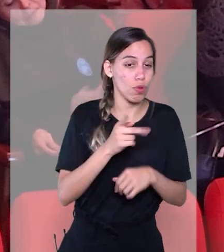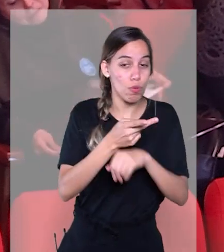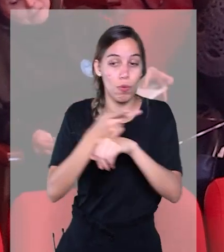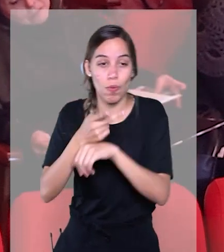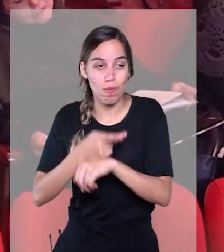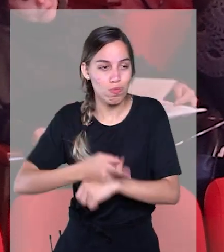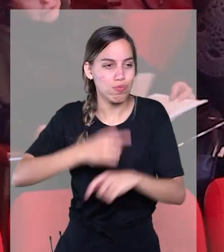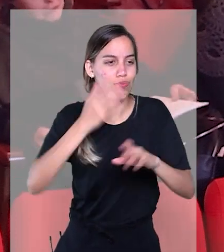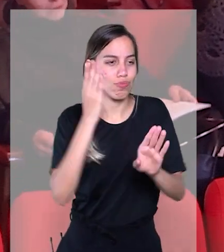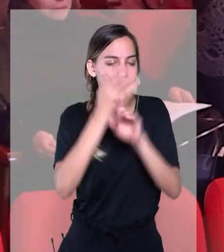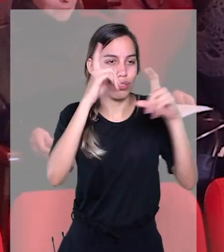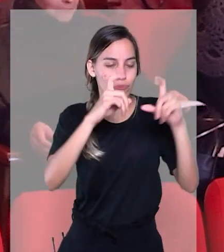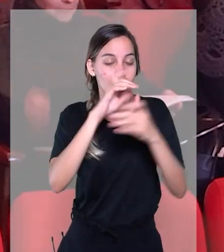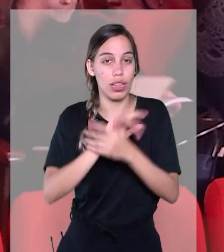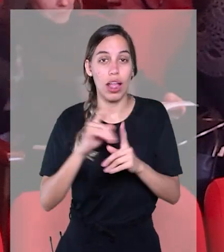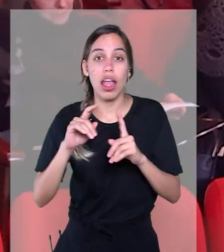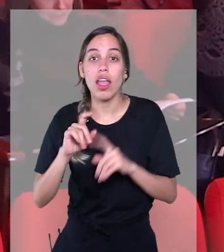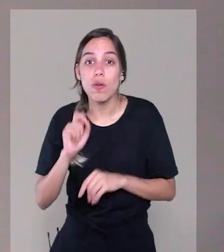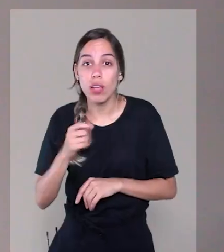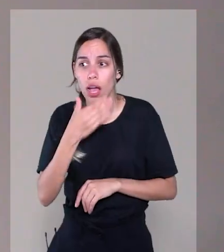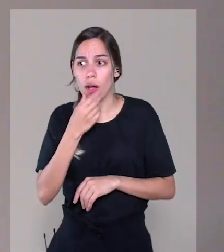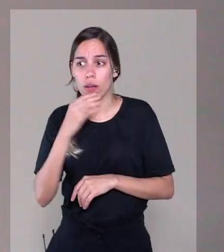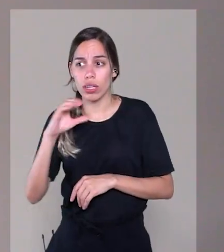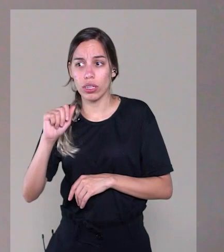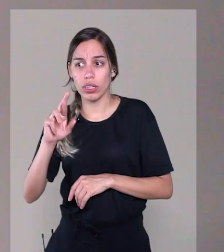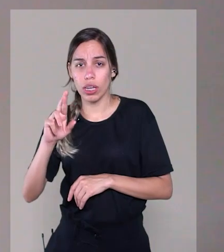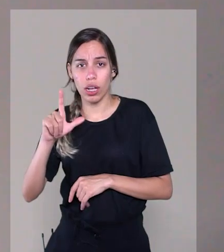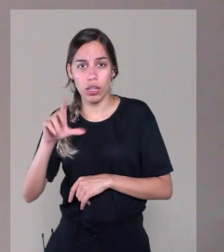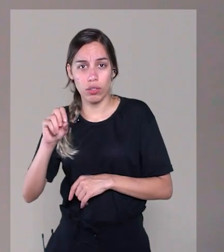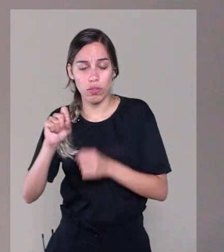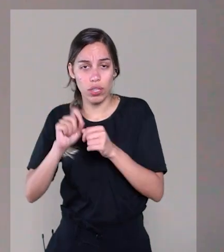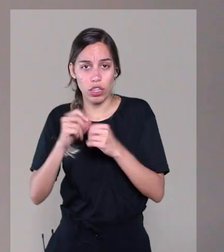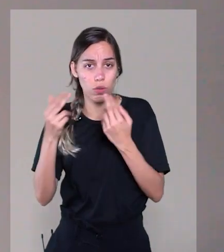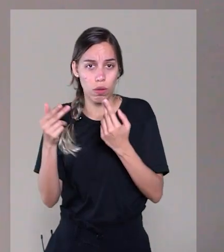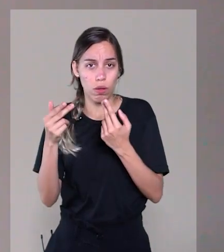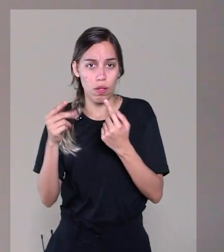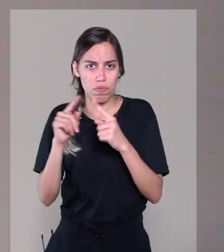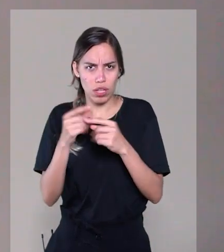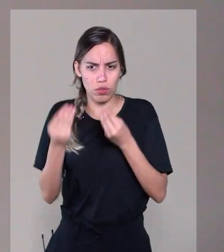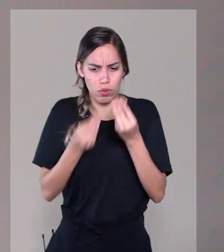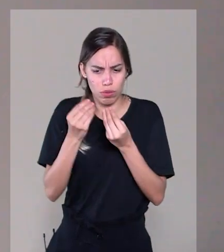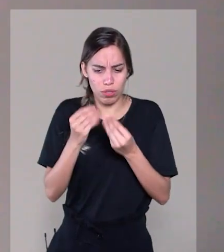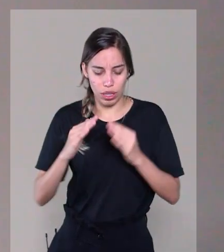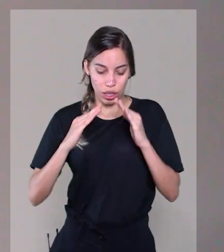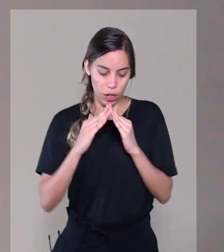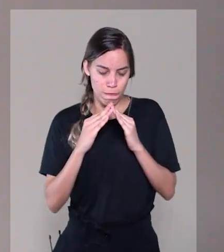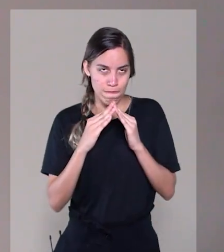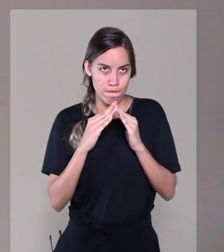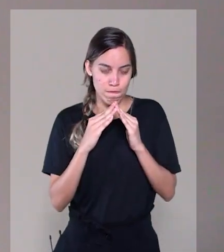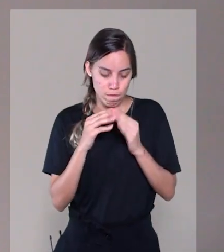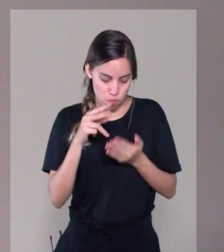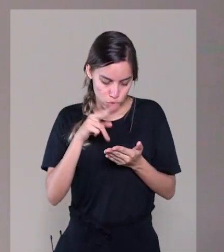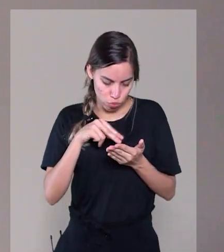na plateia assistem atentamente à fala de Eugênio. Ele fazia a mesma coisa, mas no mais imaginário. Então, assim, talvez